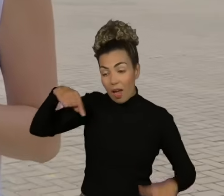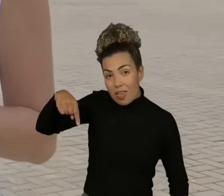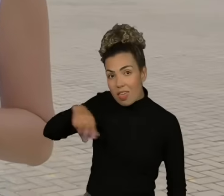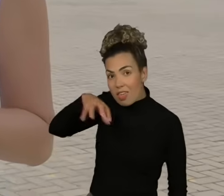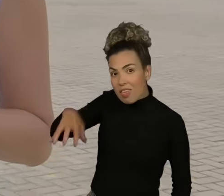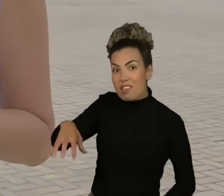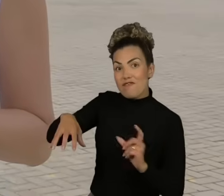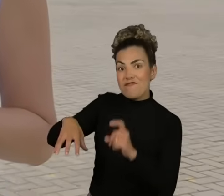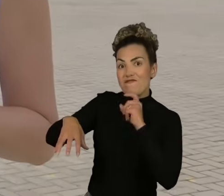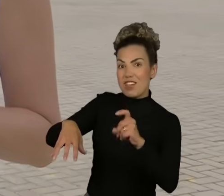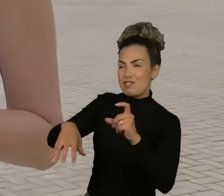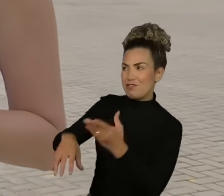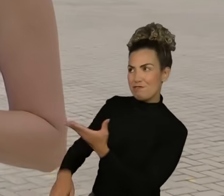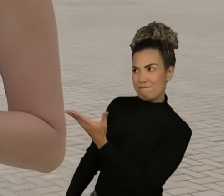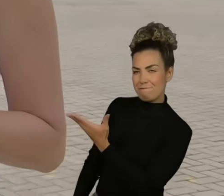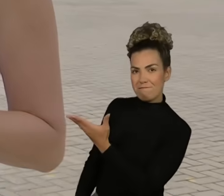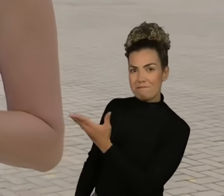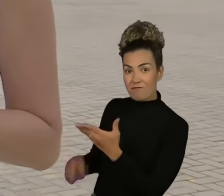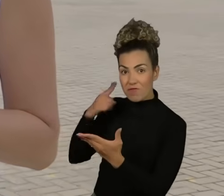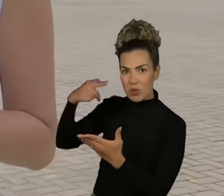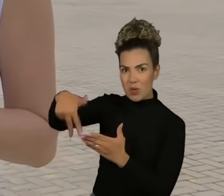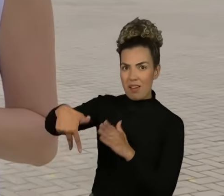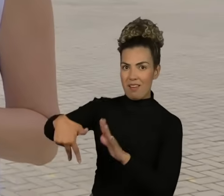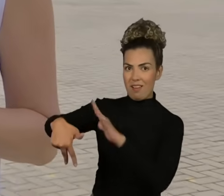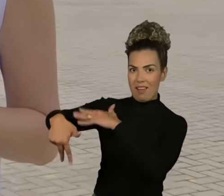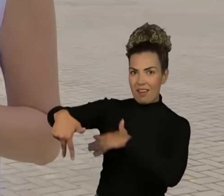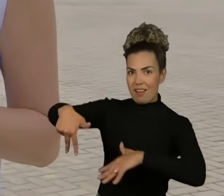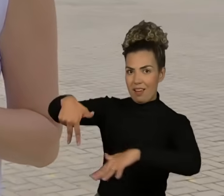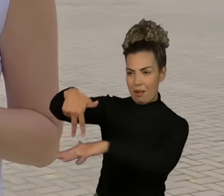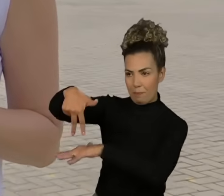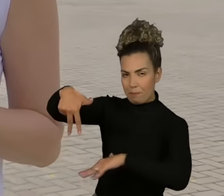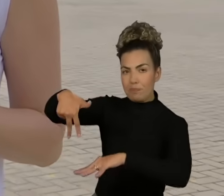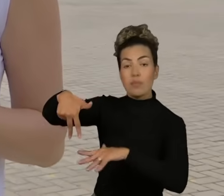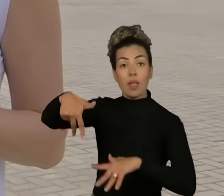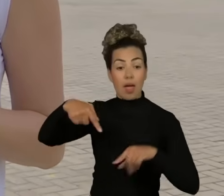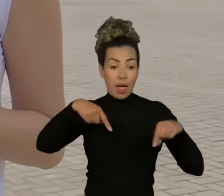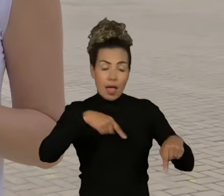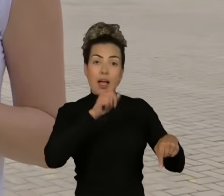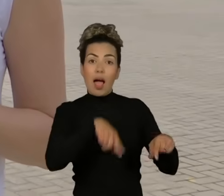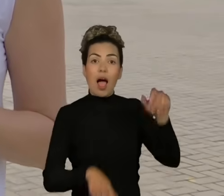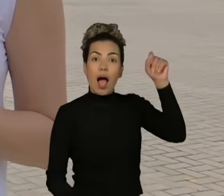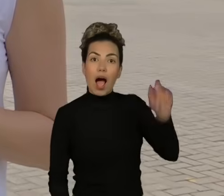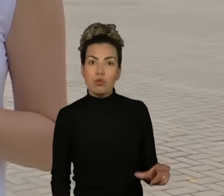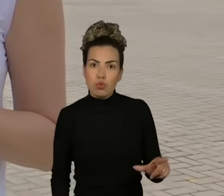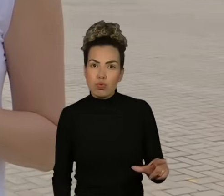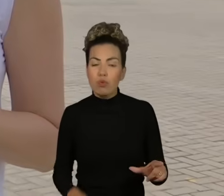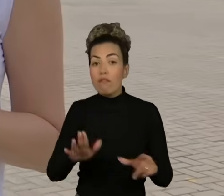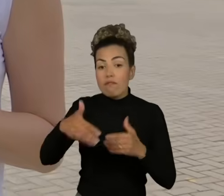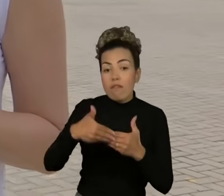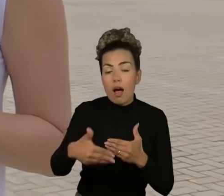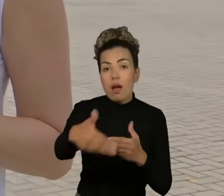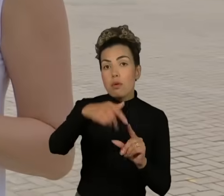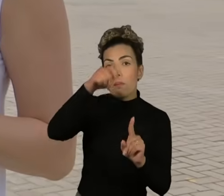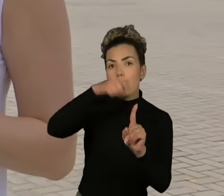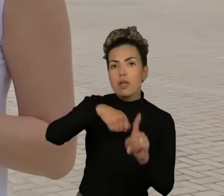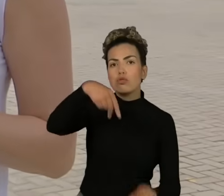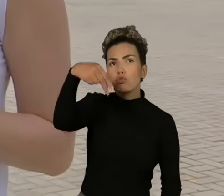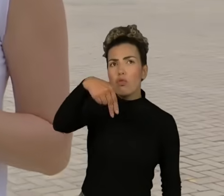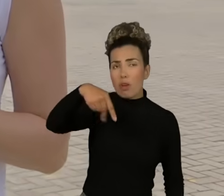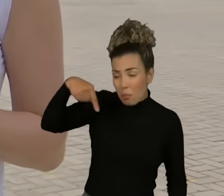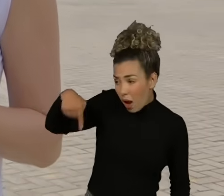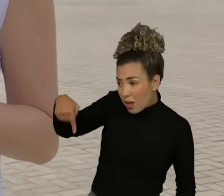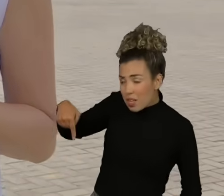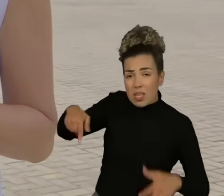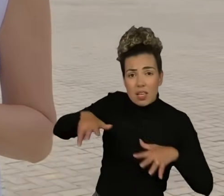verde da COP30. Aqui atrás de mim, a Blue Zone, a zona azul. A partir de novembro, esta área